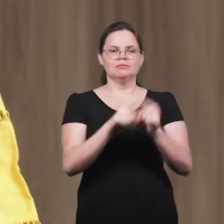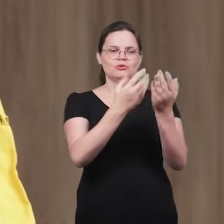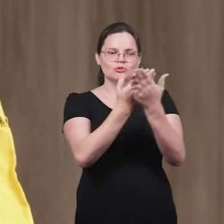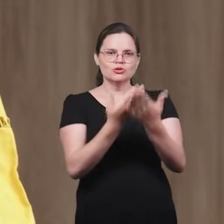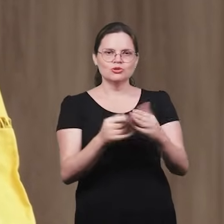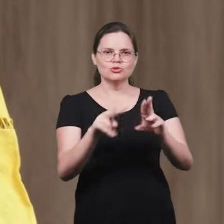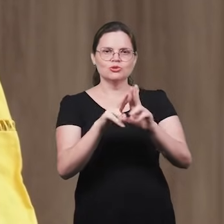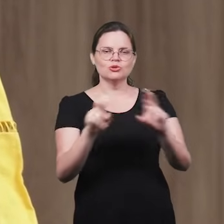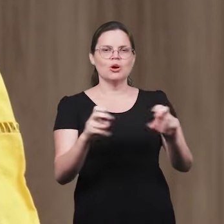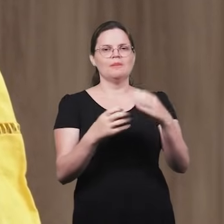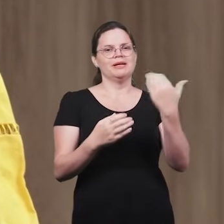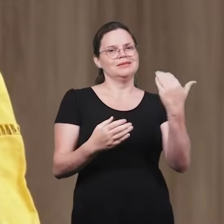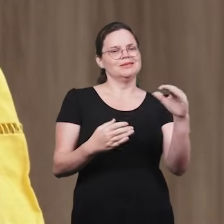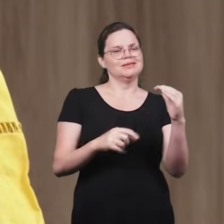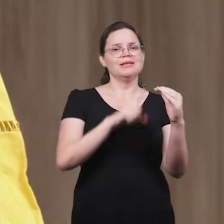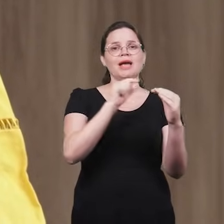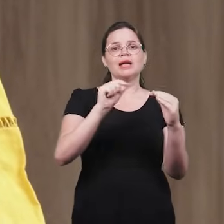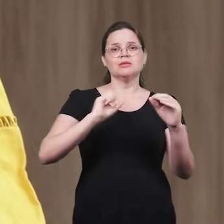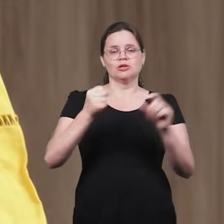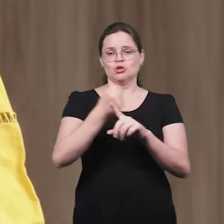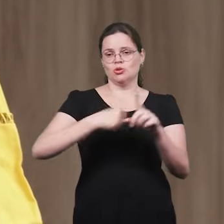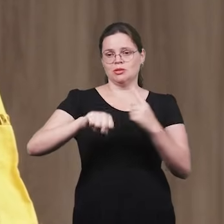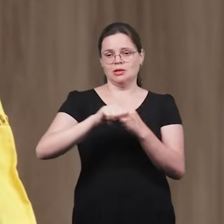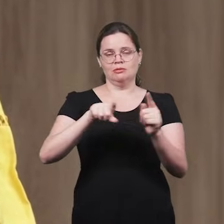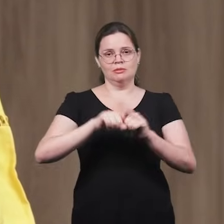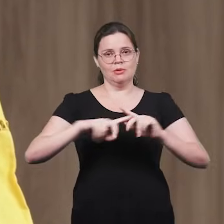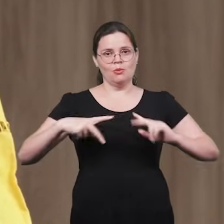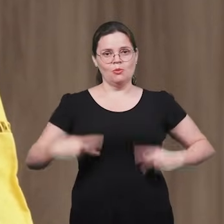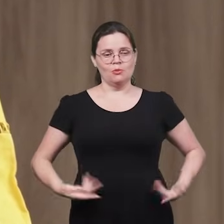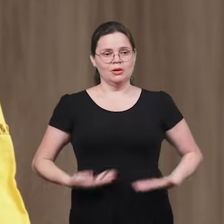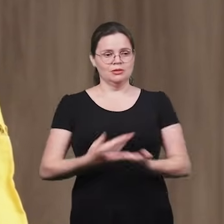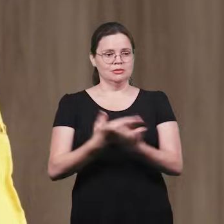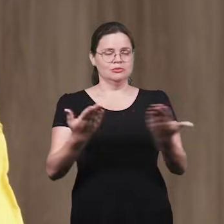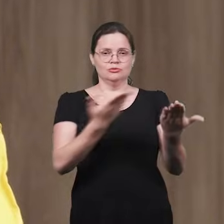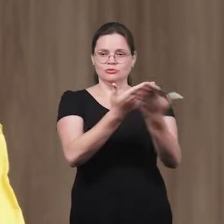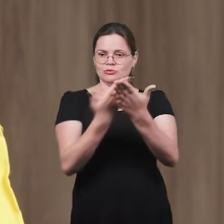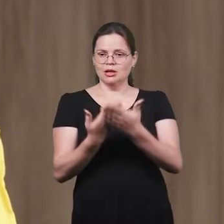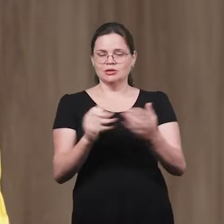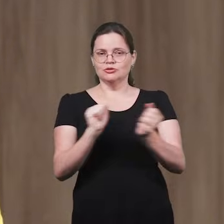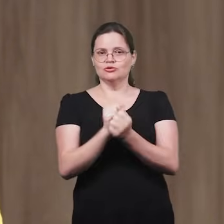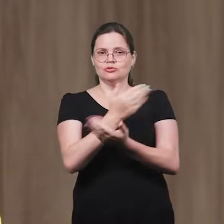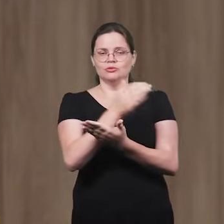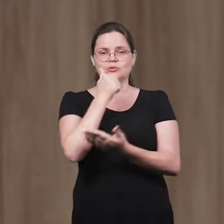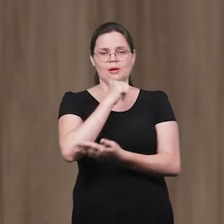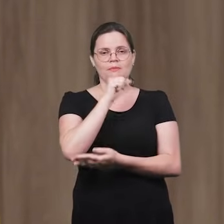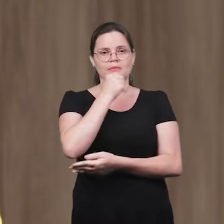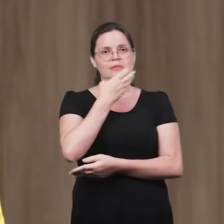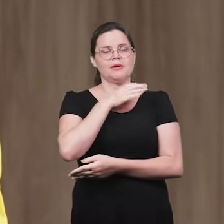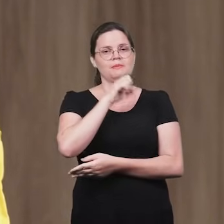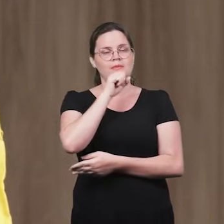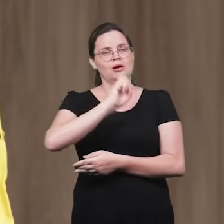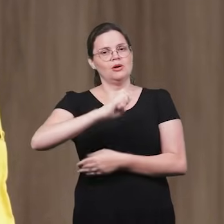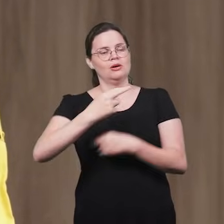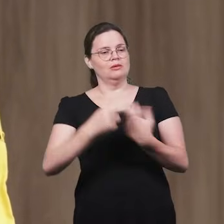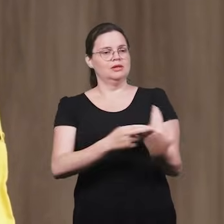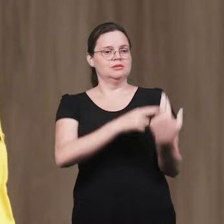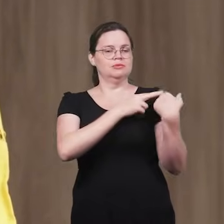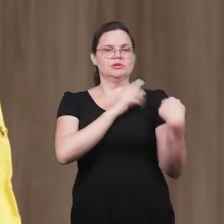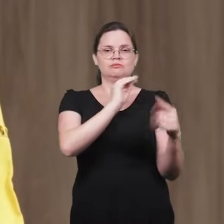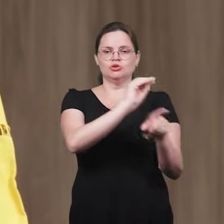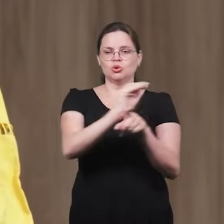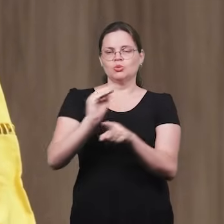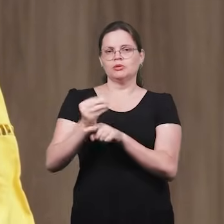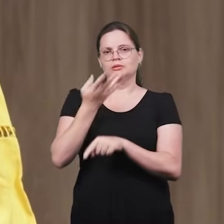e humanas com os pais, com as mães, com os responsáveis na educação das crianças, intermediários e